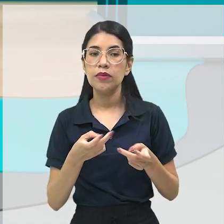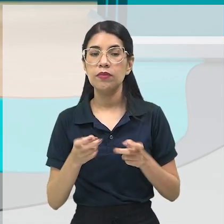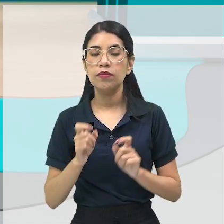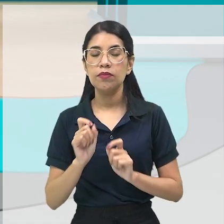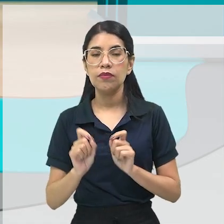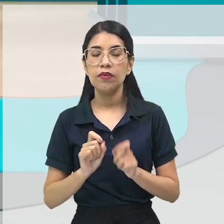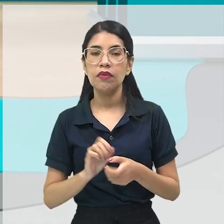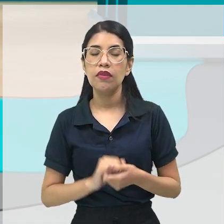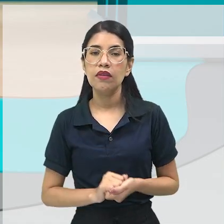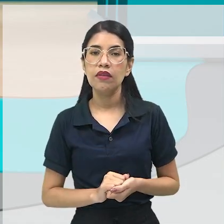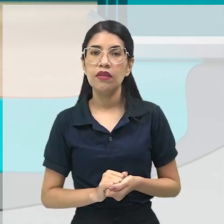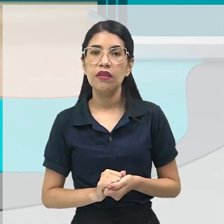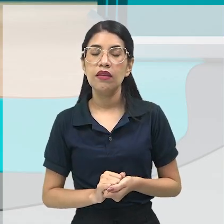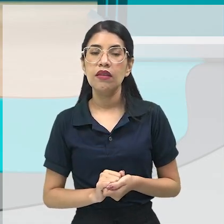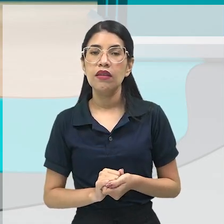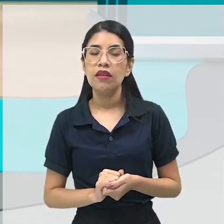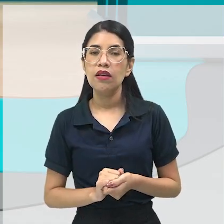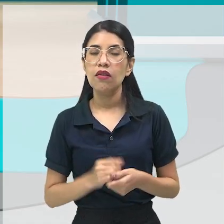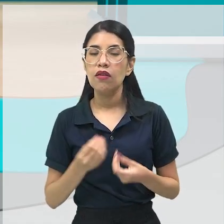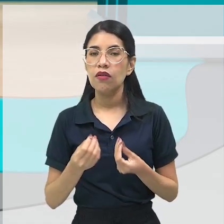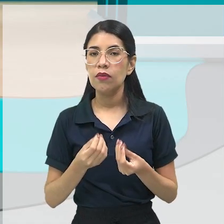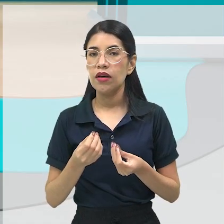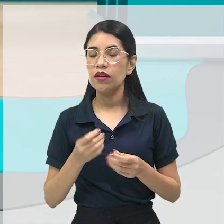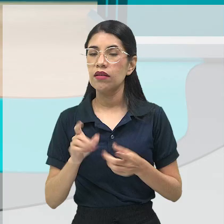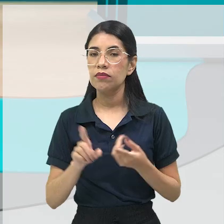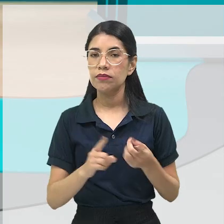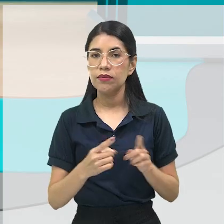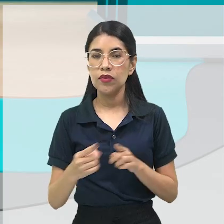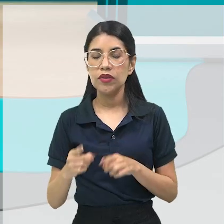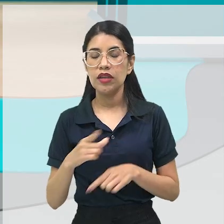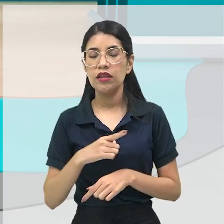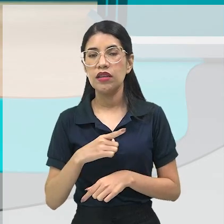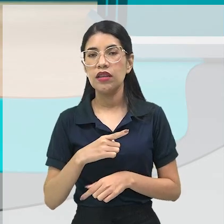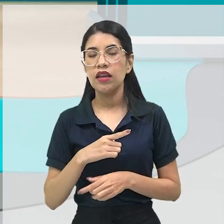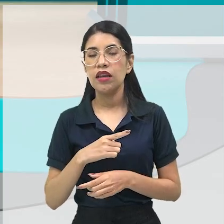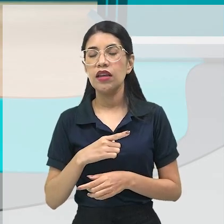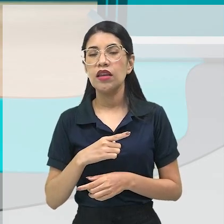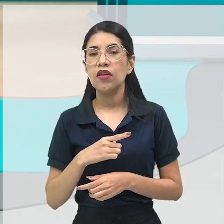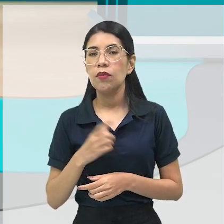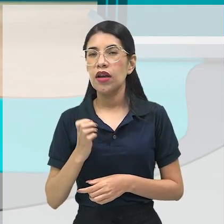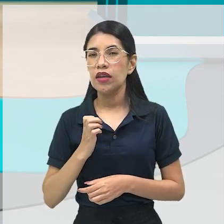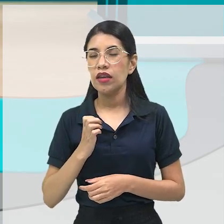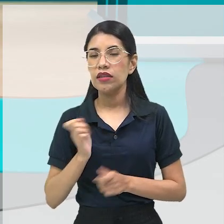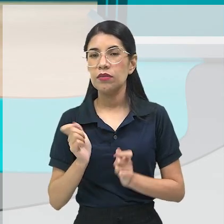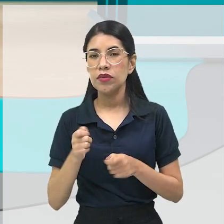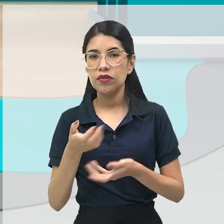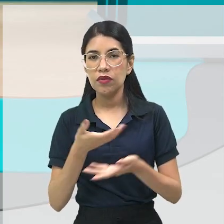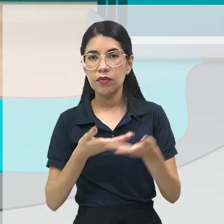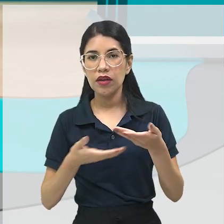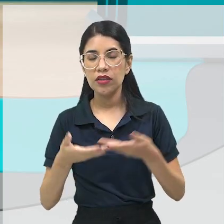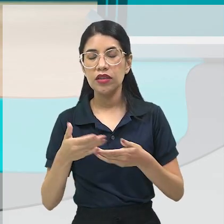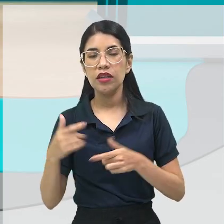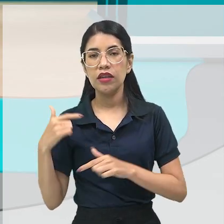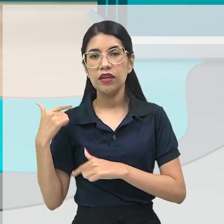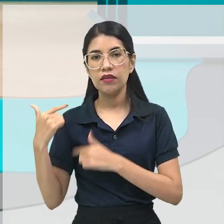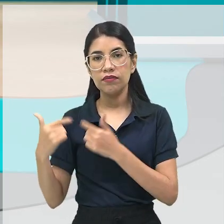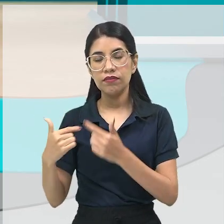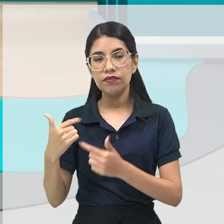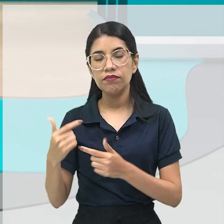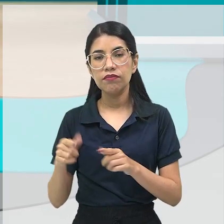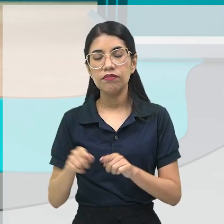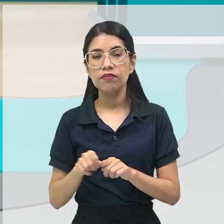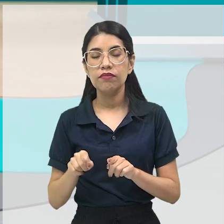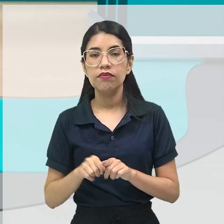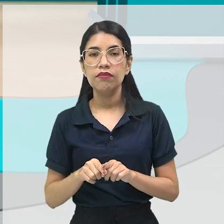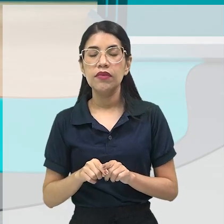hoje com relação à música que ela traz essa riqueza compartilhada. E a música tradicional que